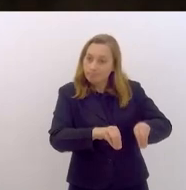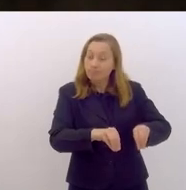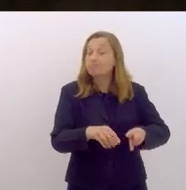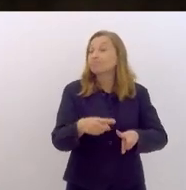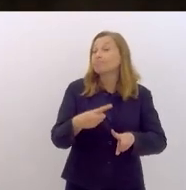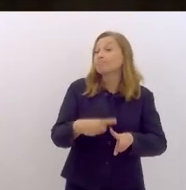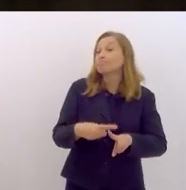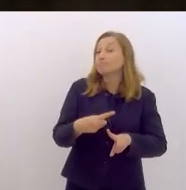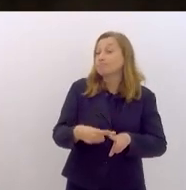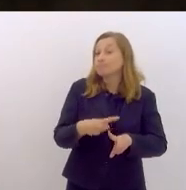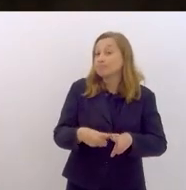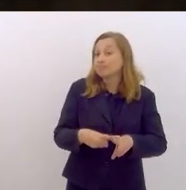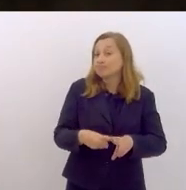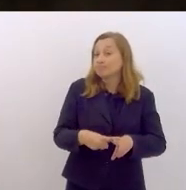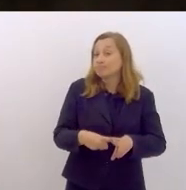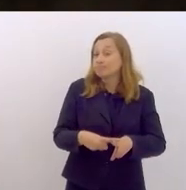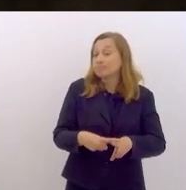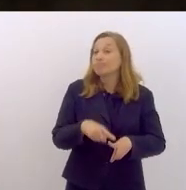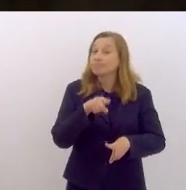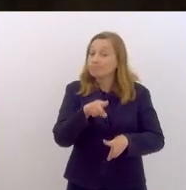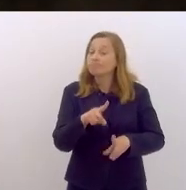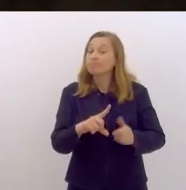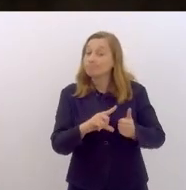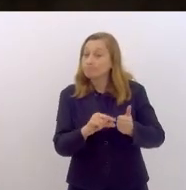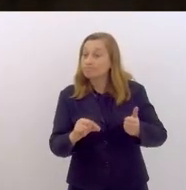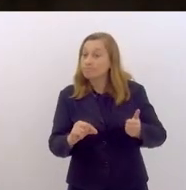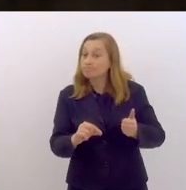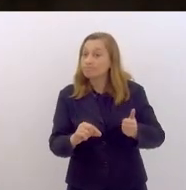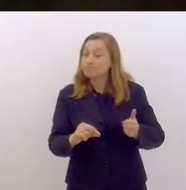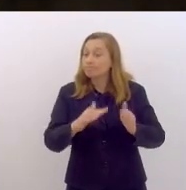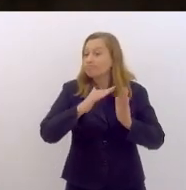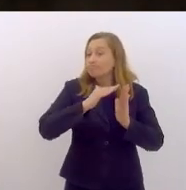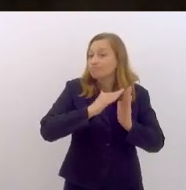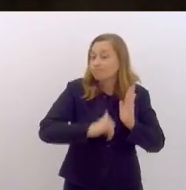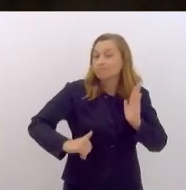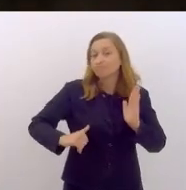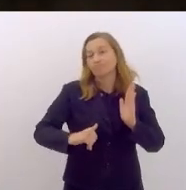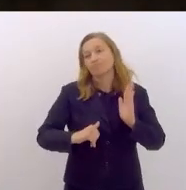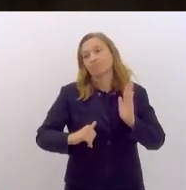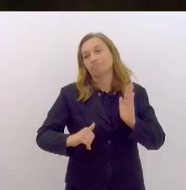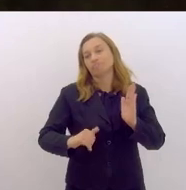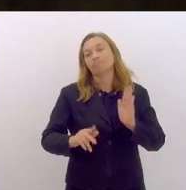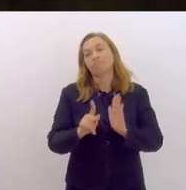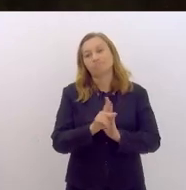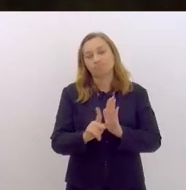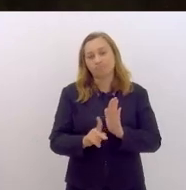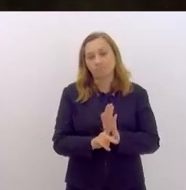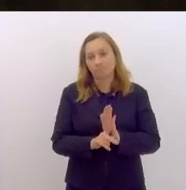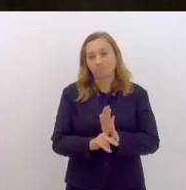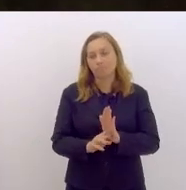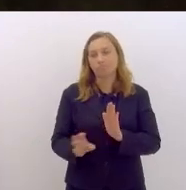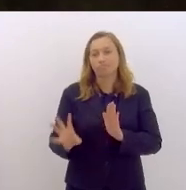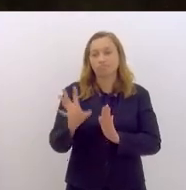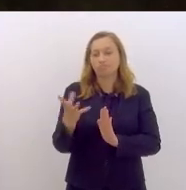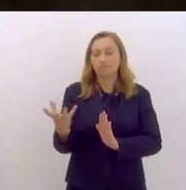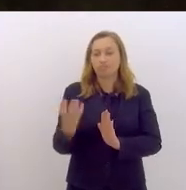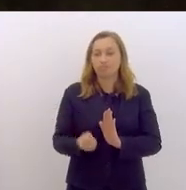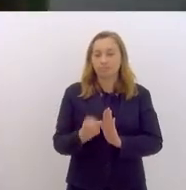porque esse artigo foi suprimido do projeto com emenda